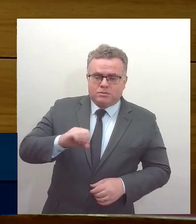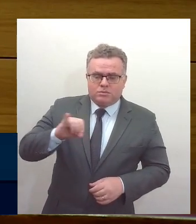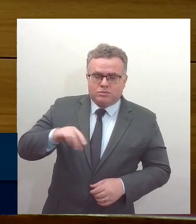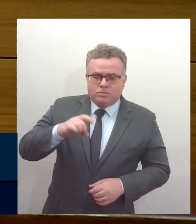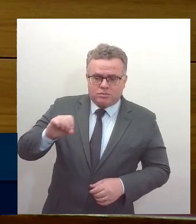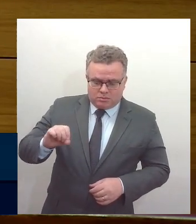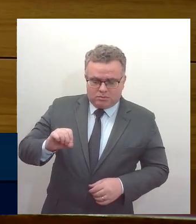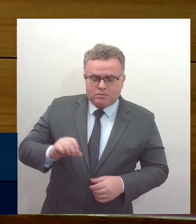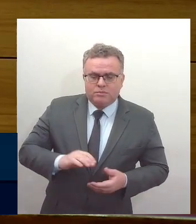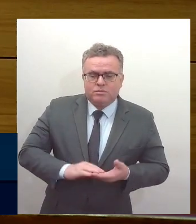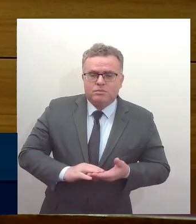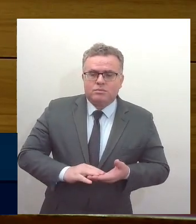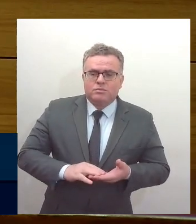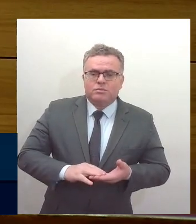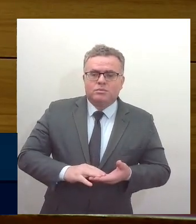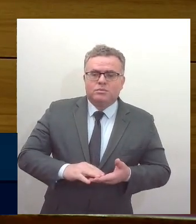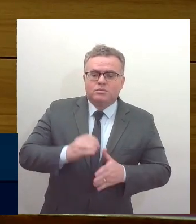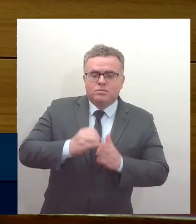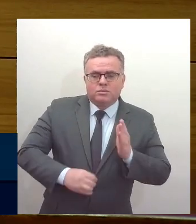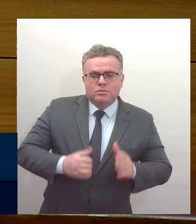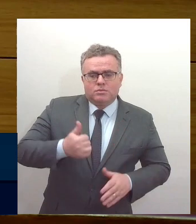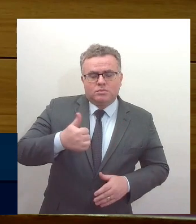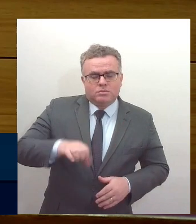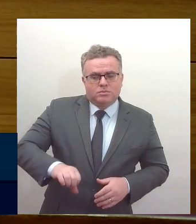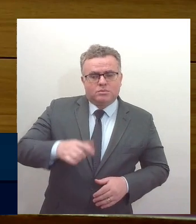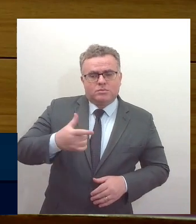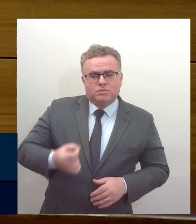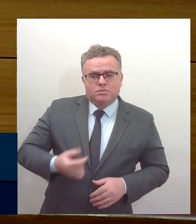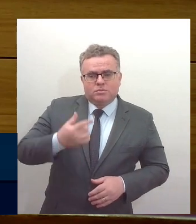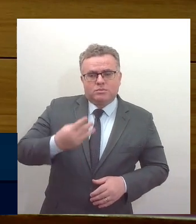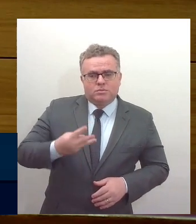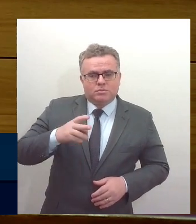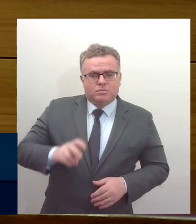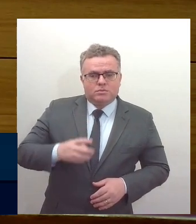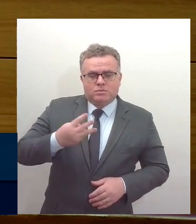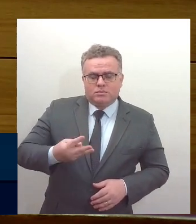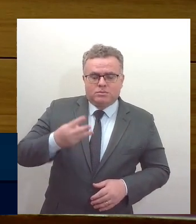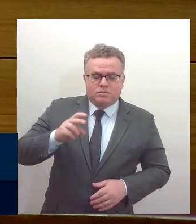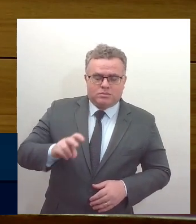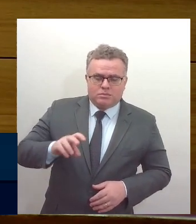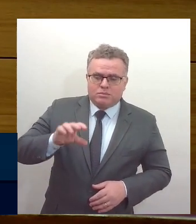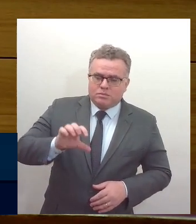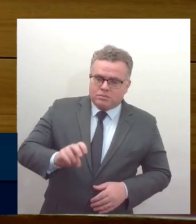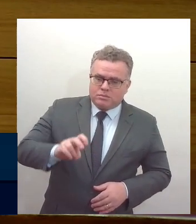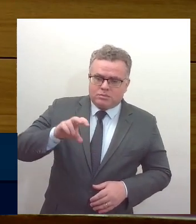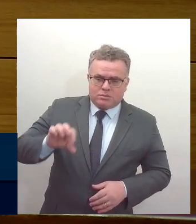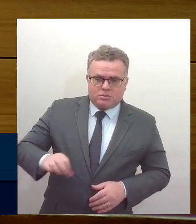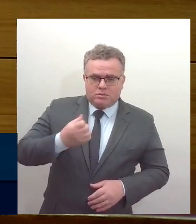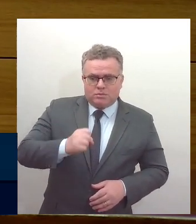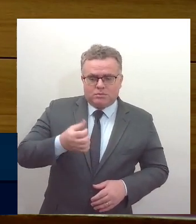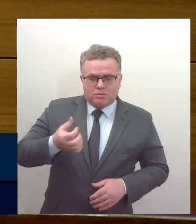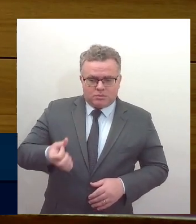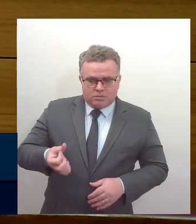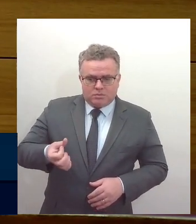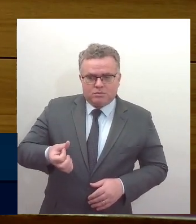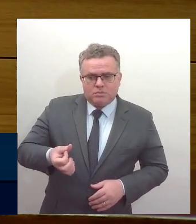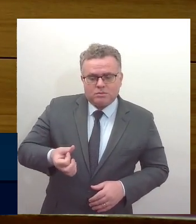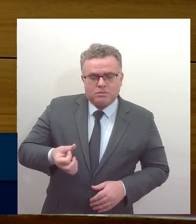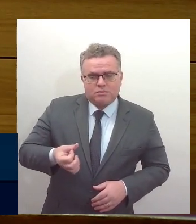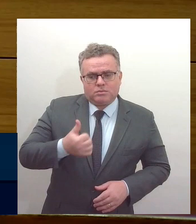33, 34, 35, 59, 65, 86, 122, 123,